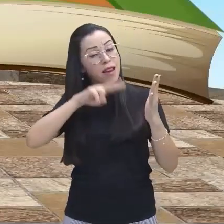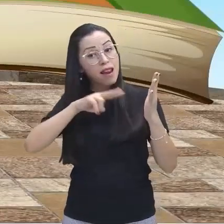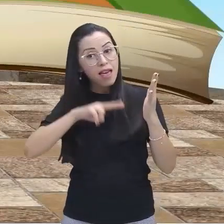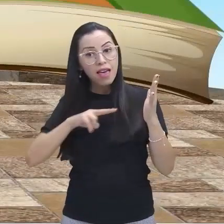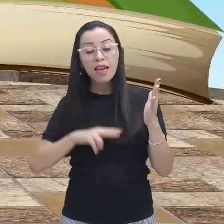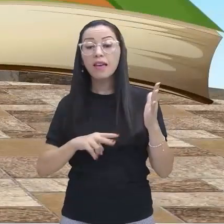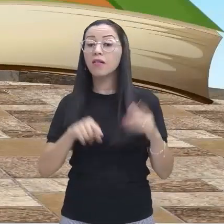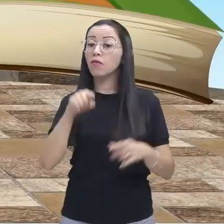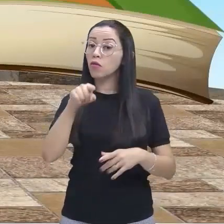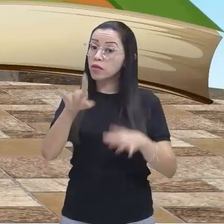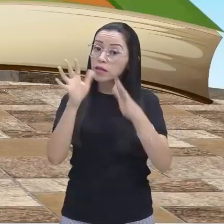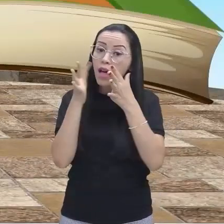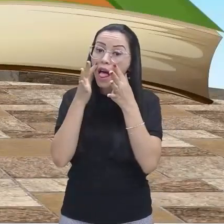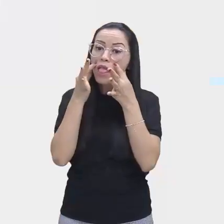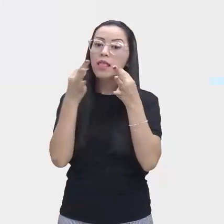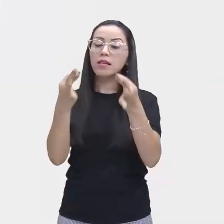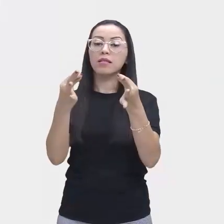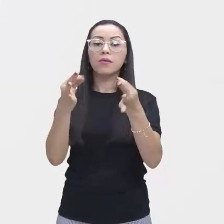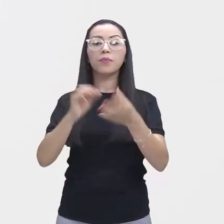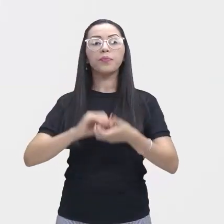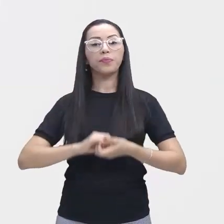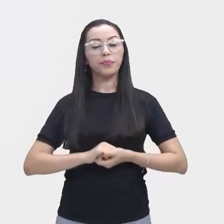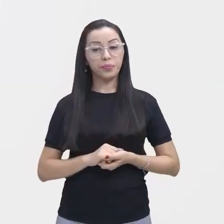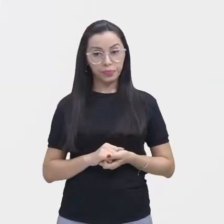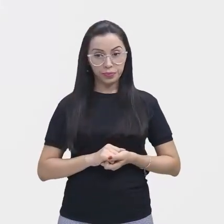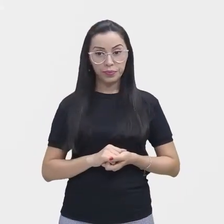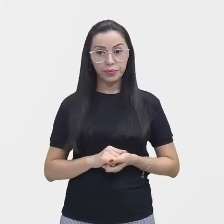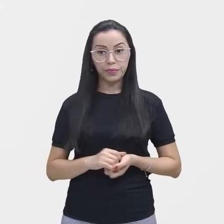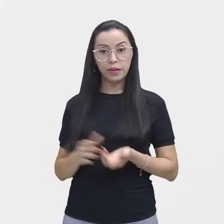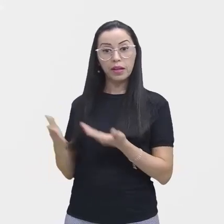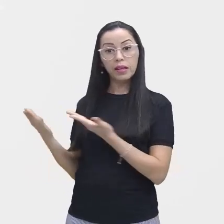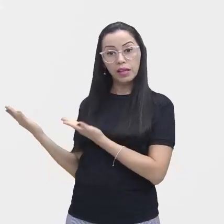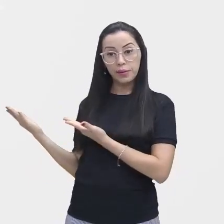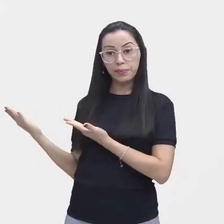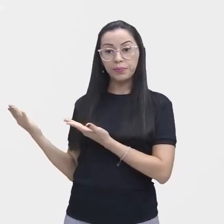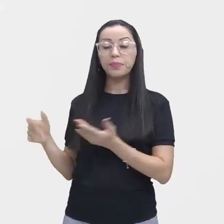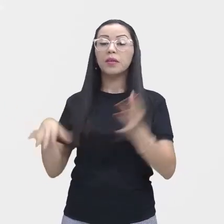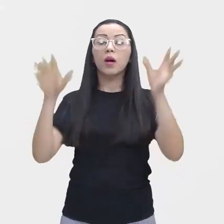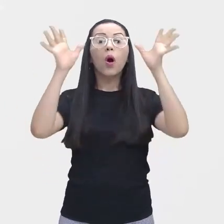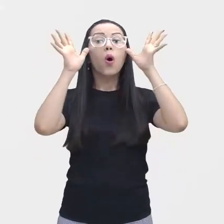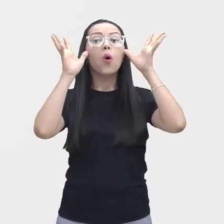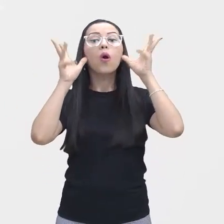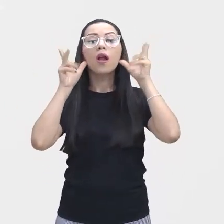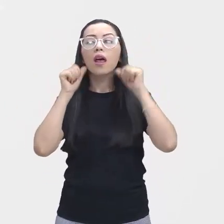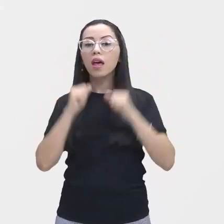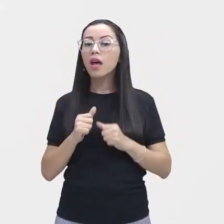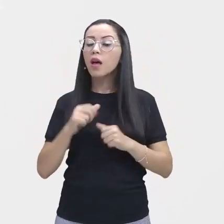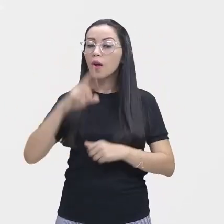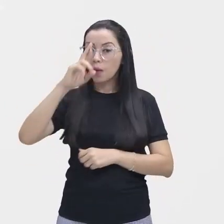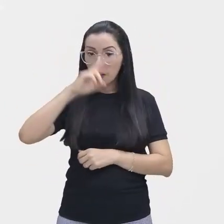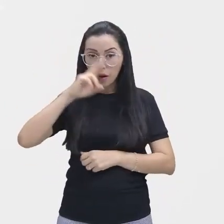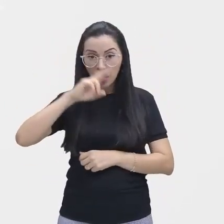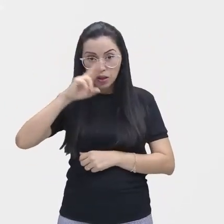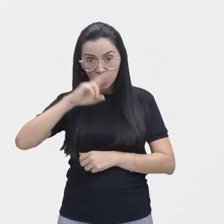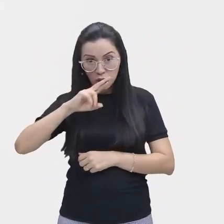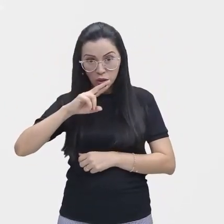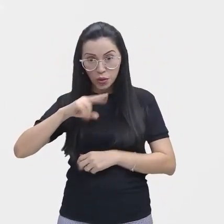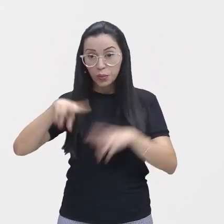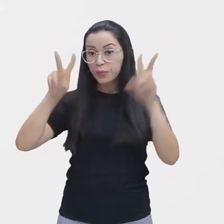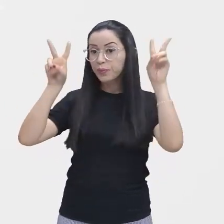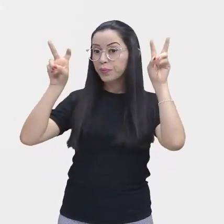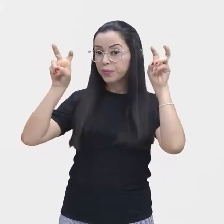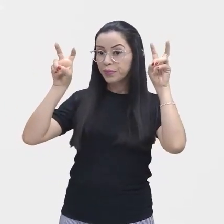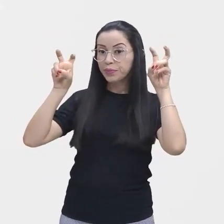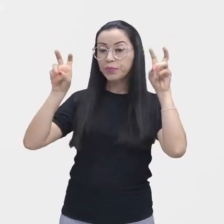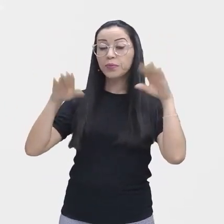prestar bem atenção. O Leão e o Ratinho, como vimos, é o nosso título. E a história,